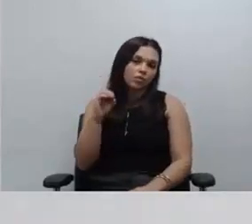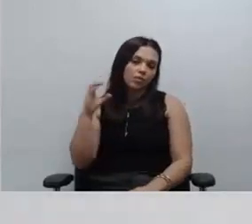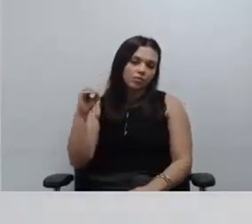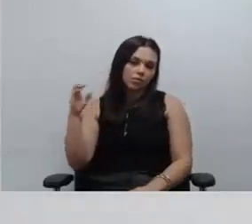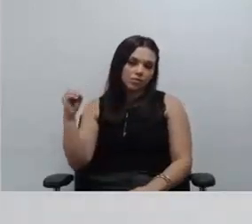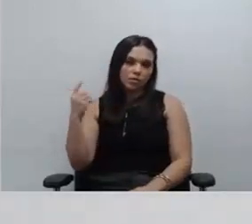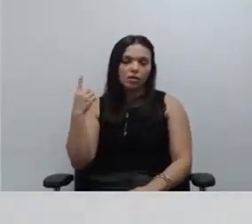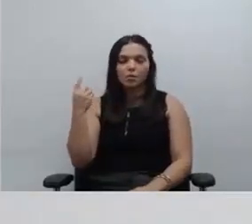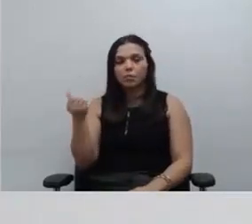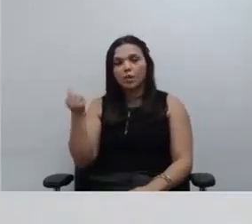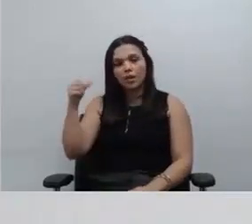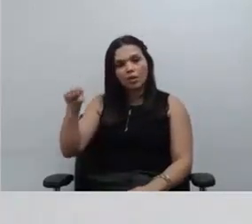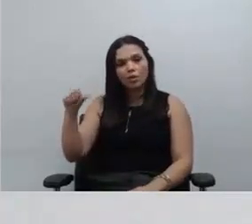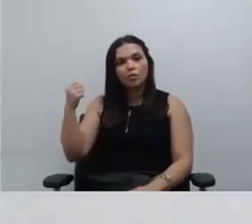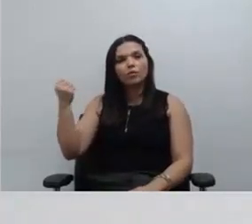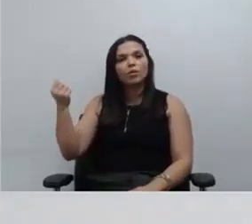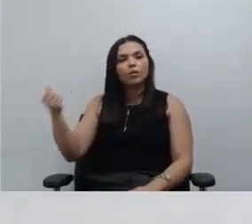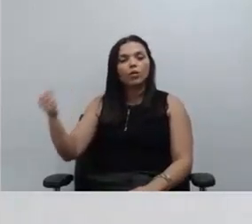2024-000-6999.